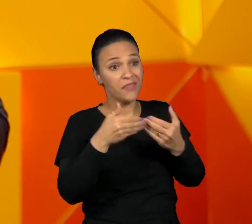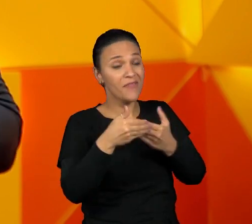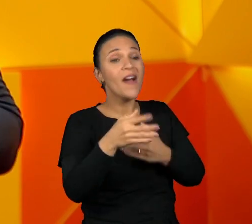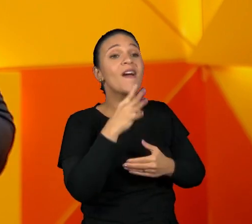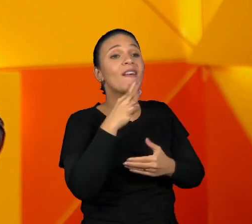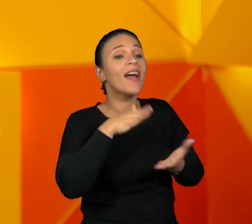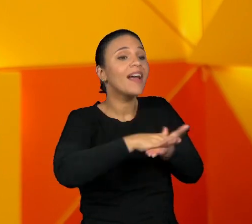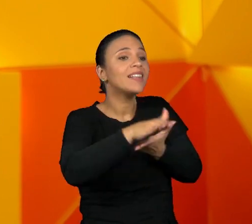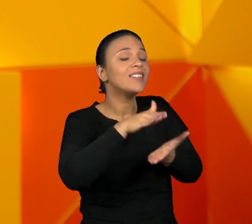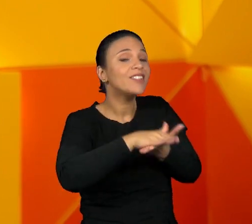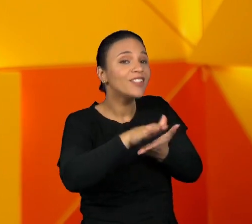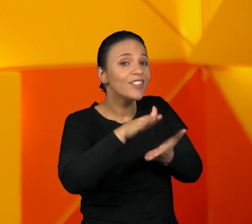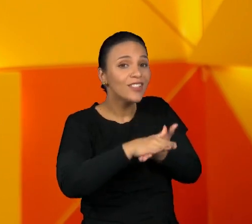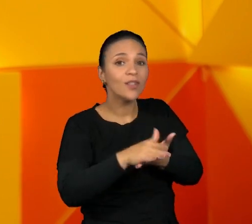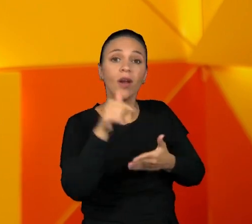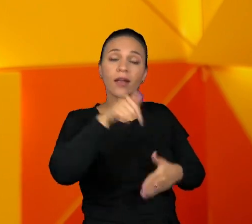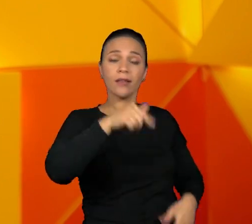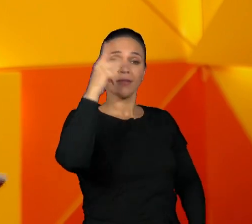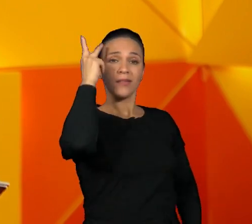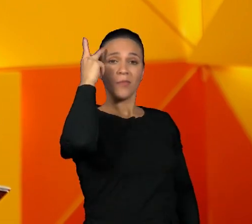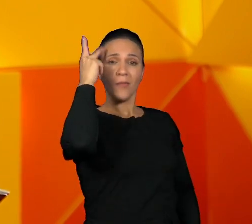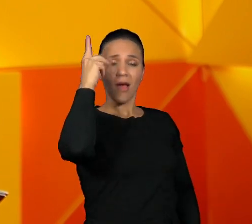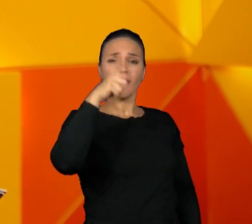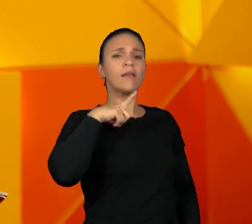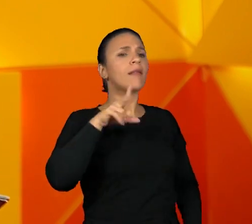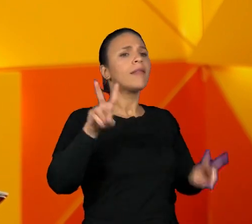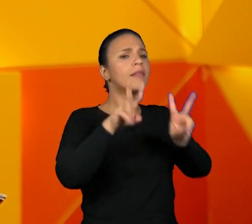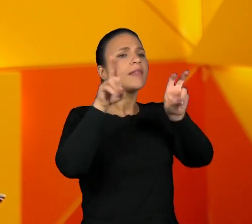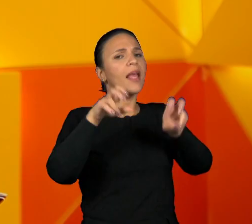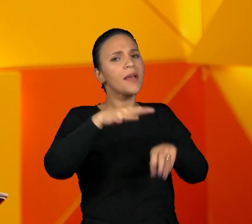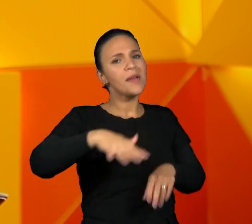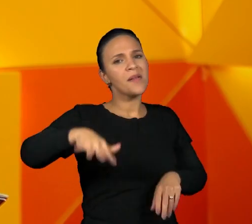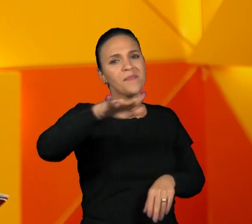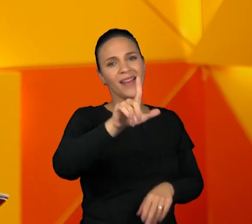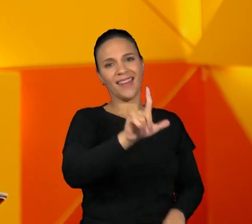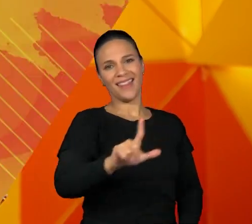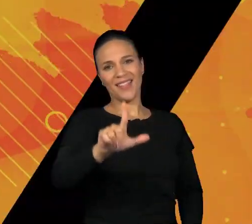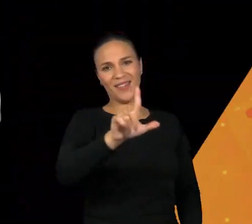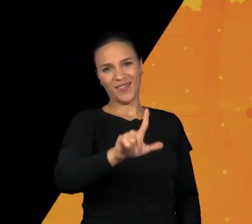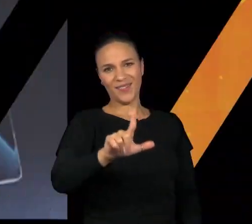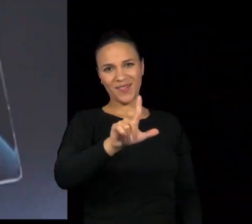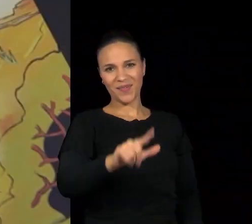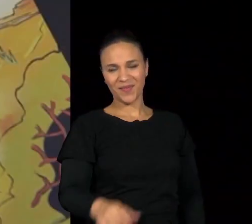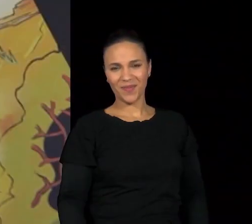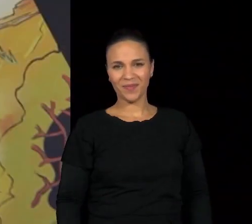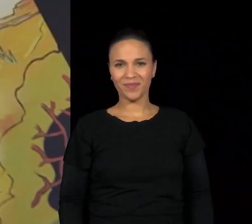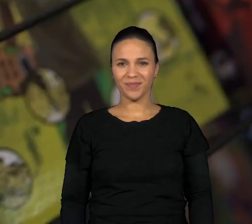editora Quitembo, aqui em São Paulo, que se dedica a esse segmento da literatura.